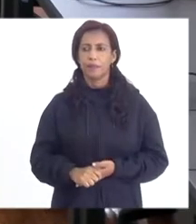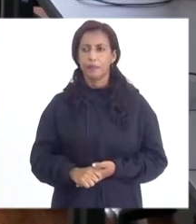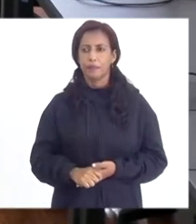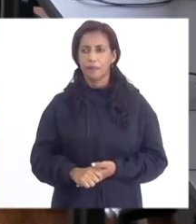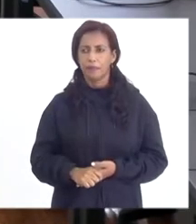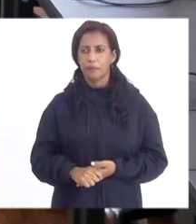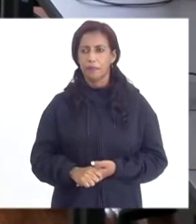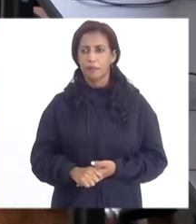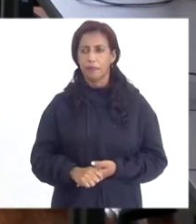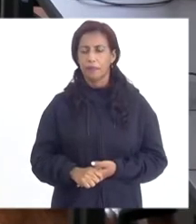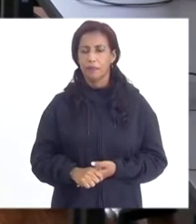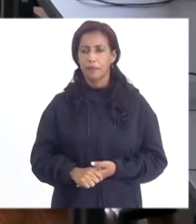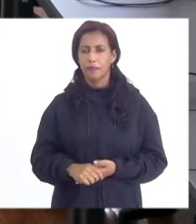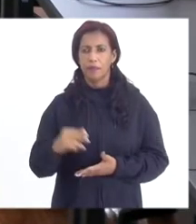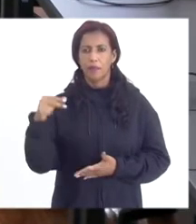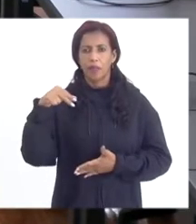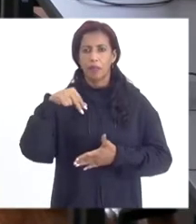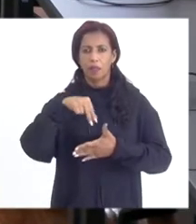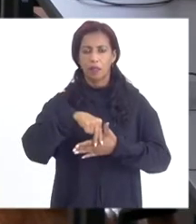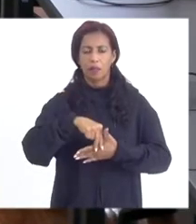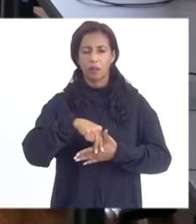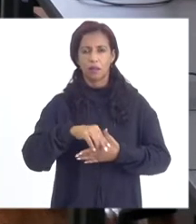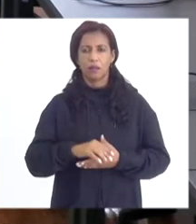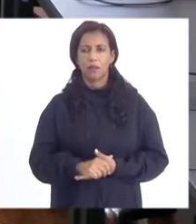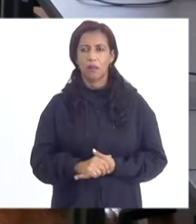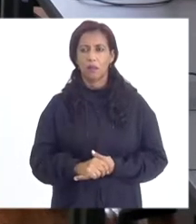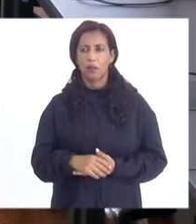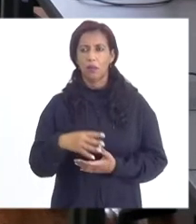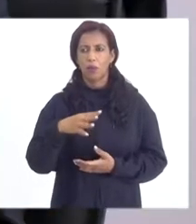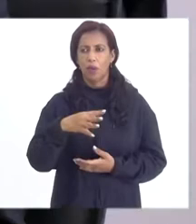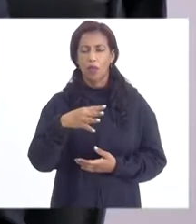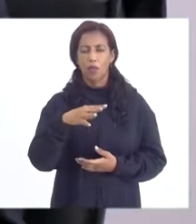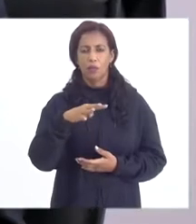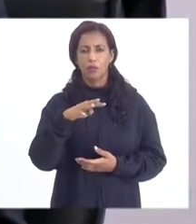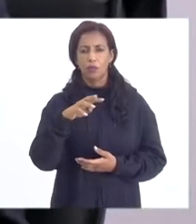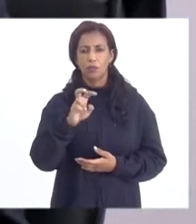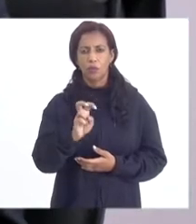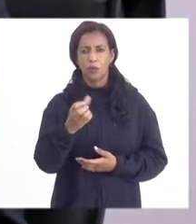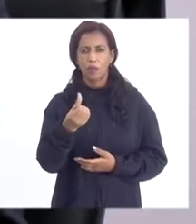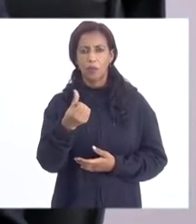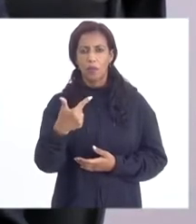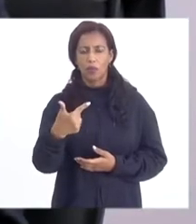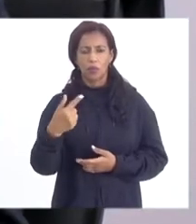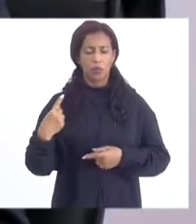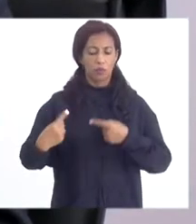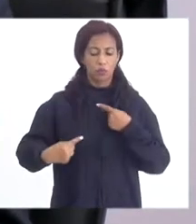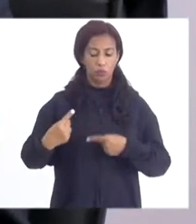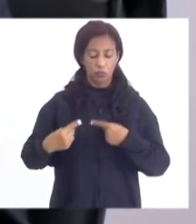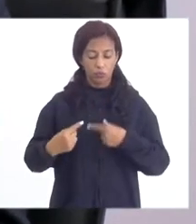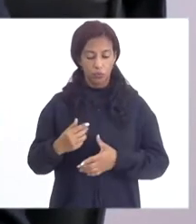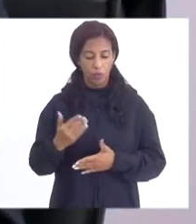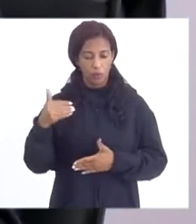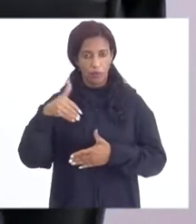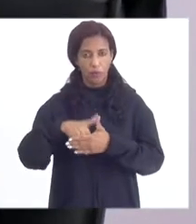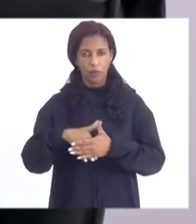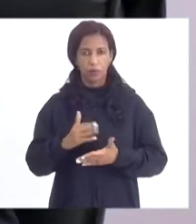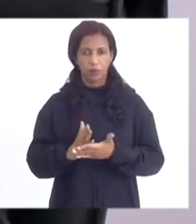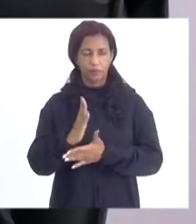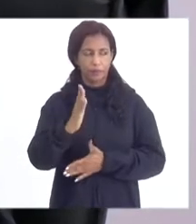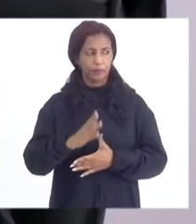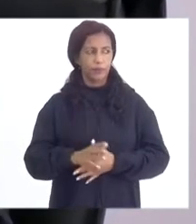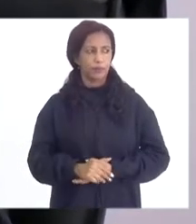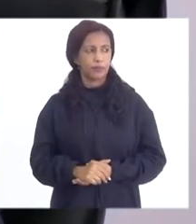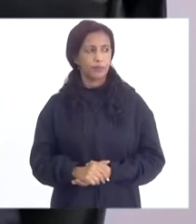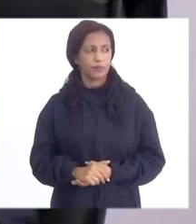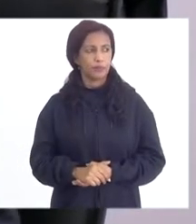pela anexação ao PL 4562/2021. Em discussão, em votação,